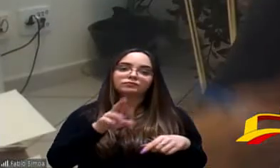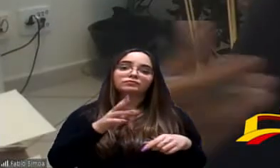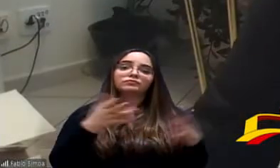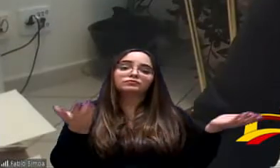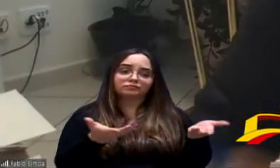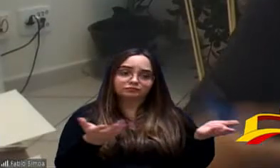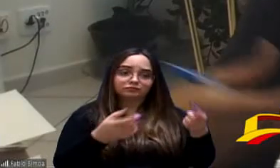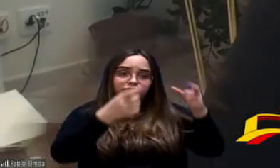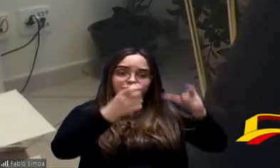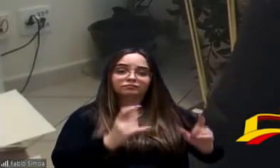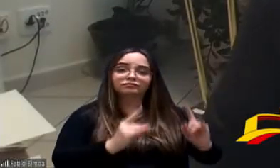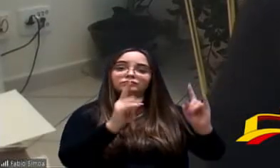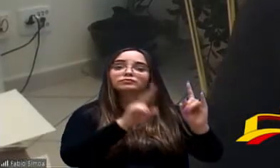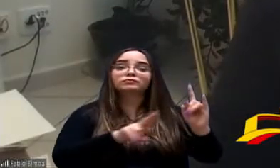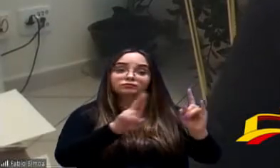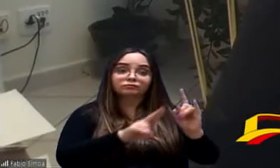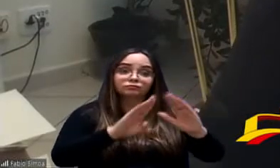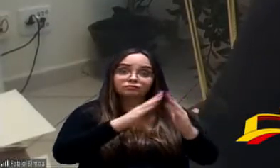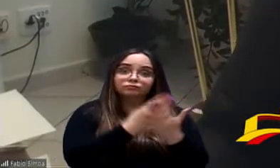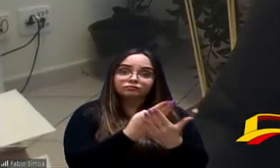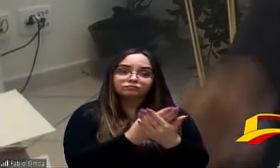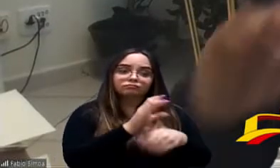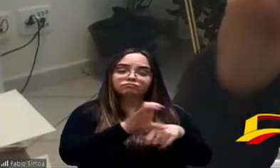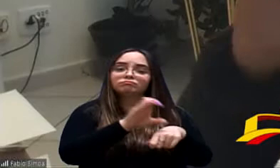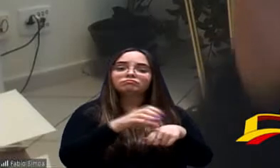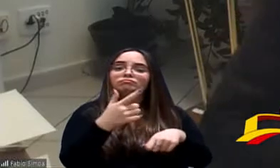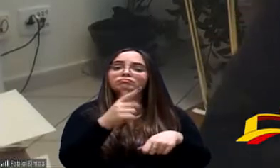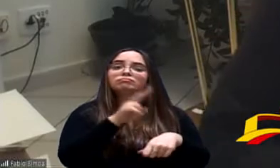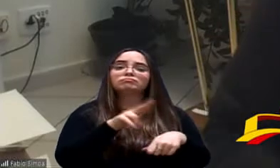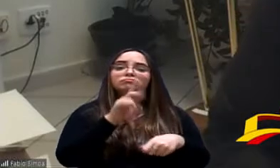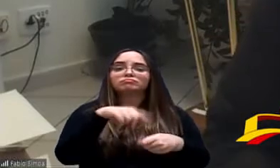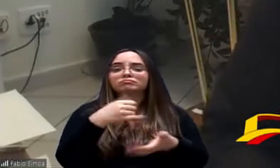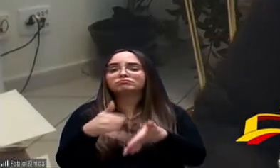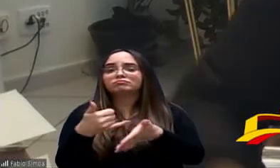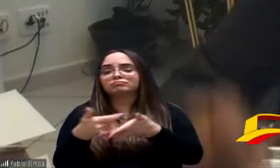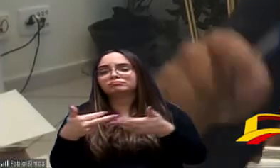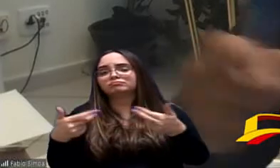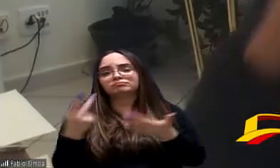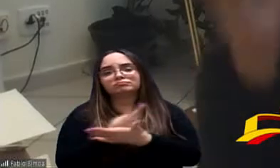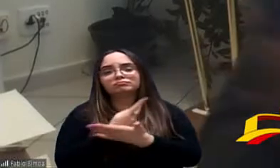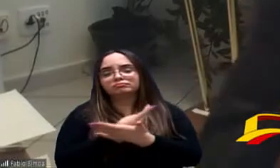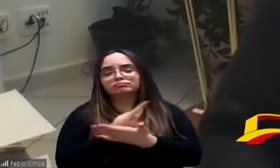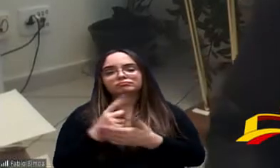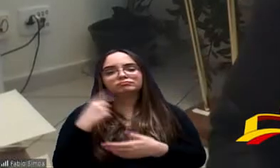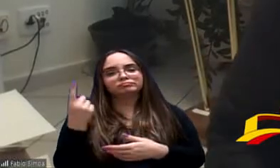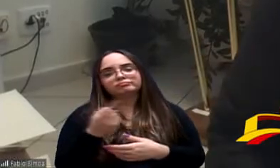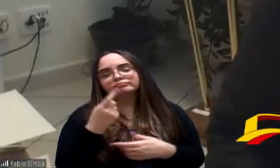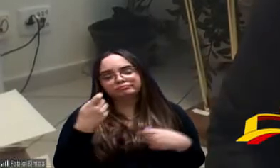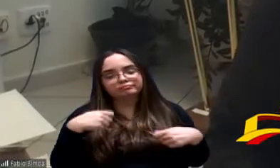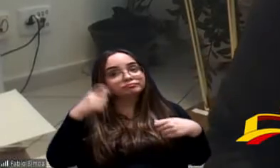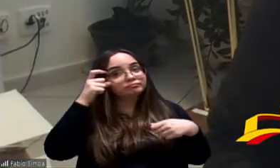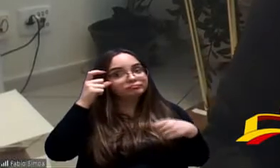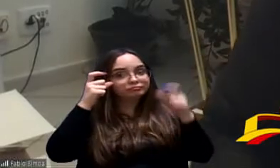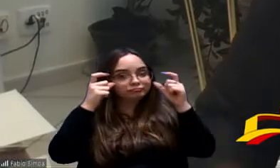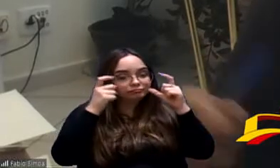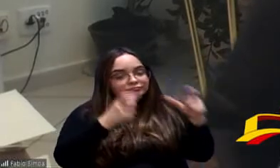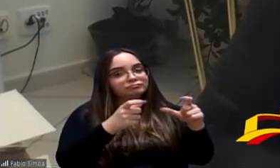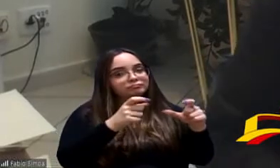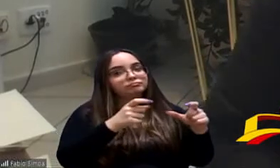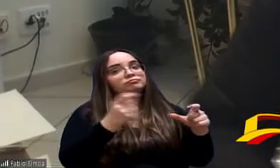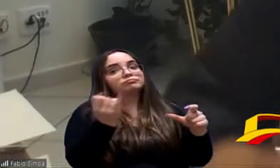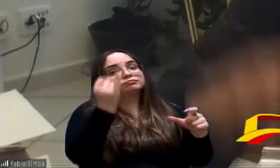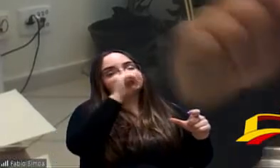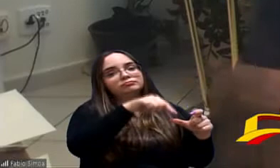para usar para coisas ilícitas, né? Então, isso é importante, o seu requerimento, e a gente frisar isso aqui na Câmara Municipal, para que